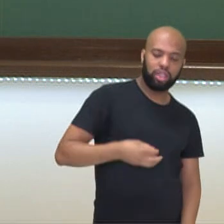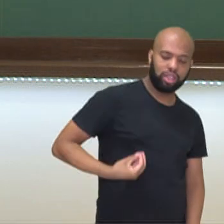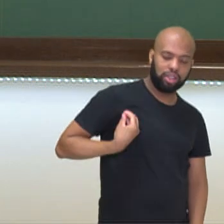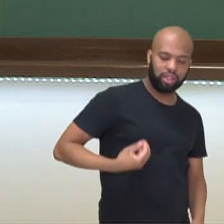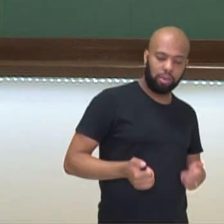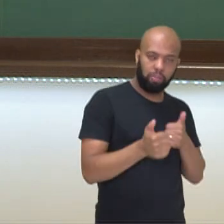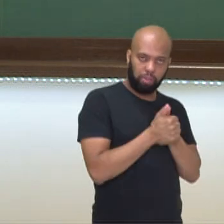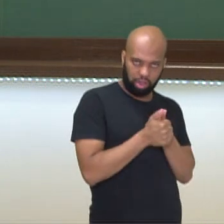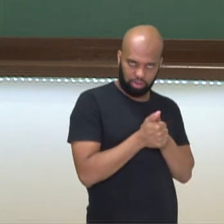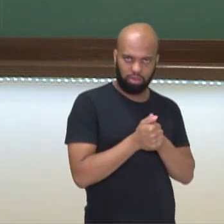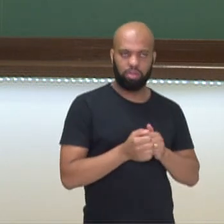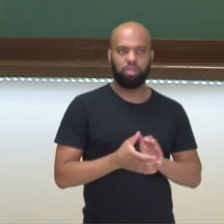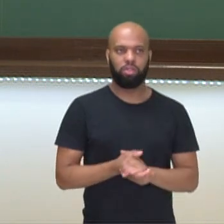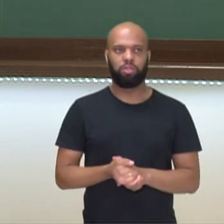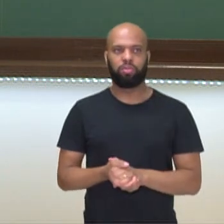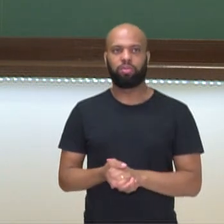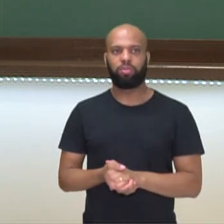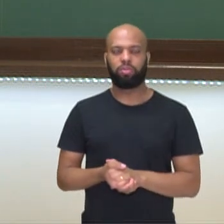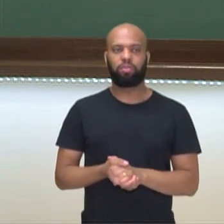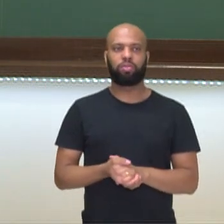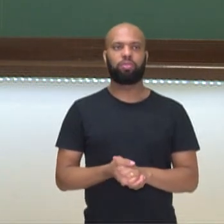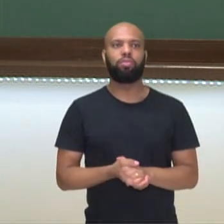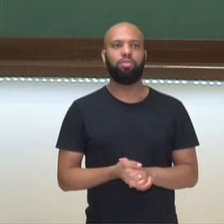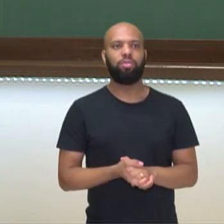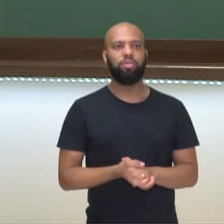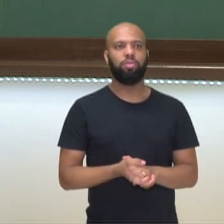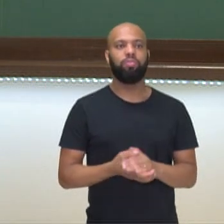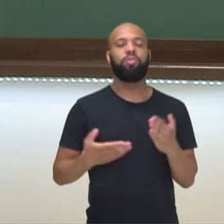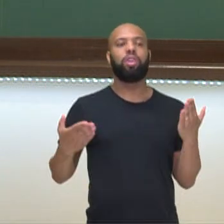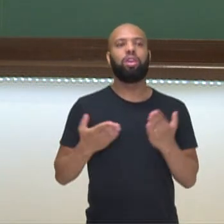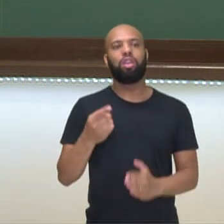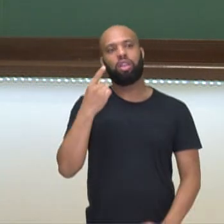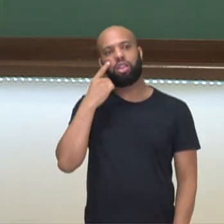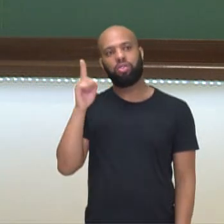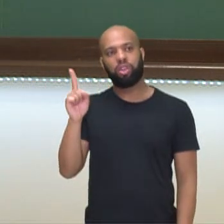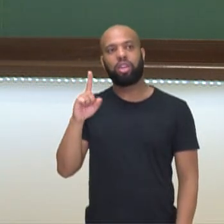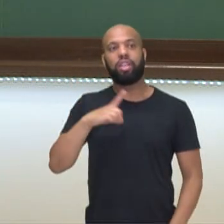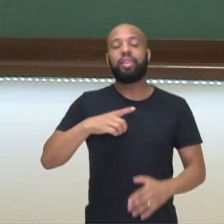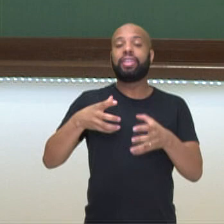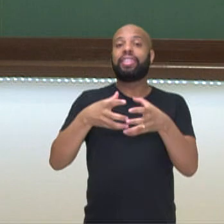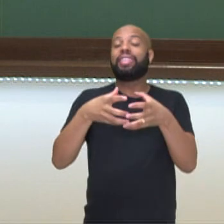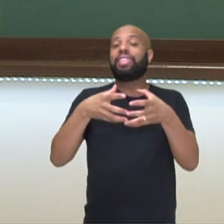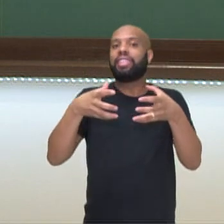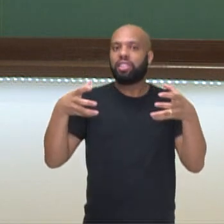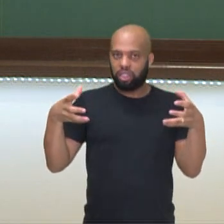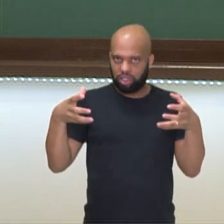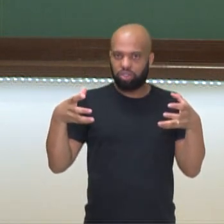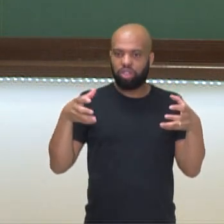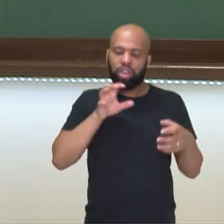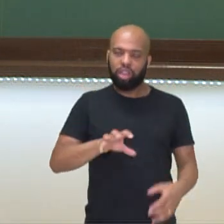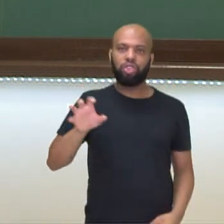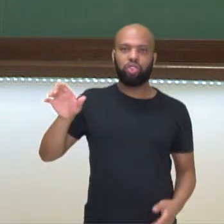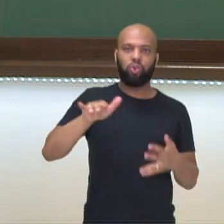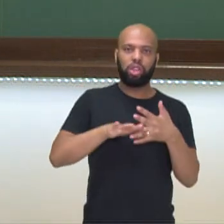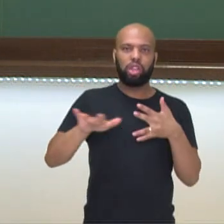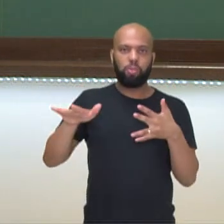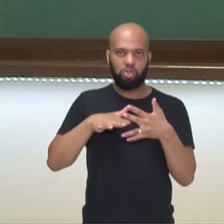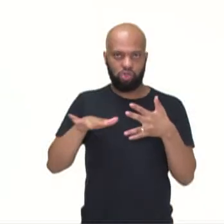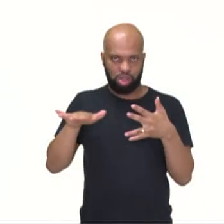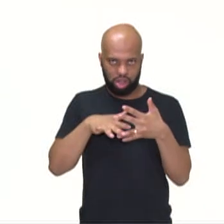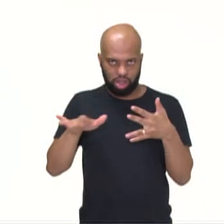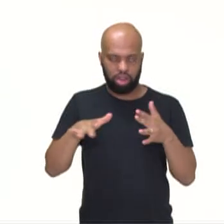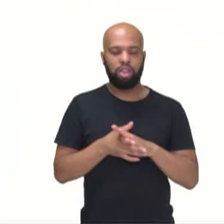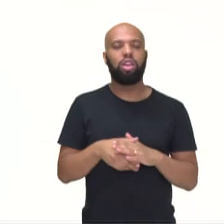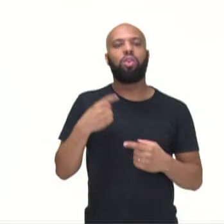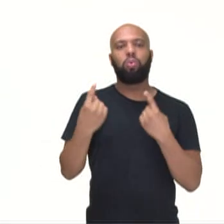muito limítrofes uns com os outros. Tá ok? Então, bora lá. Vamos ver aqui, as grandes regiões intermediárias, para a gente conseguir